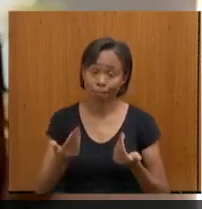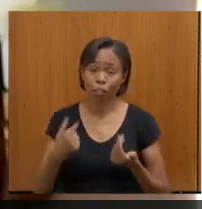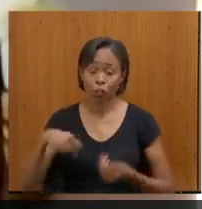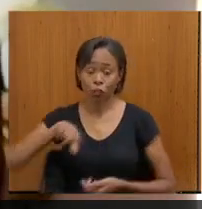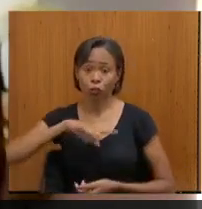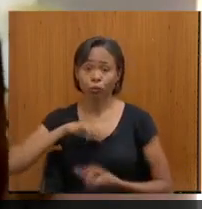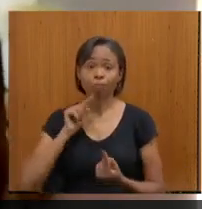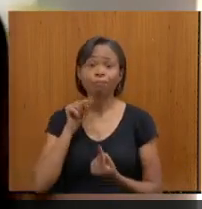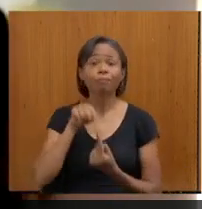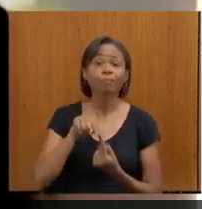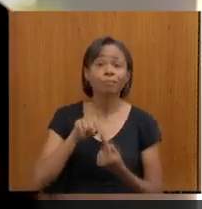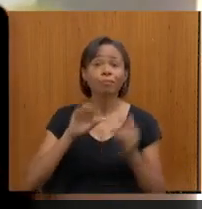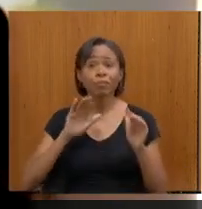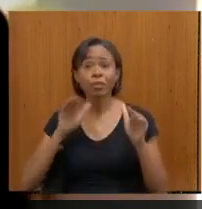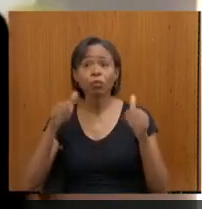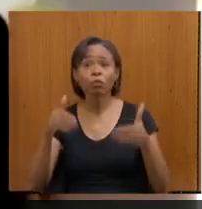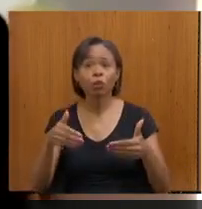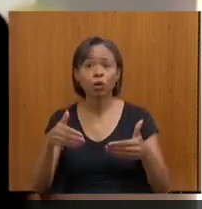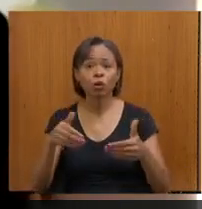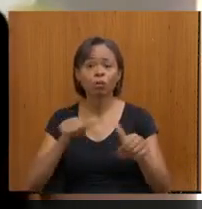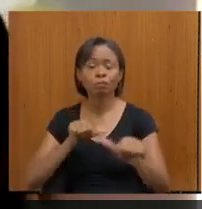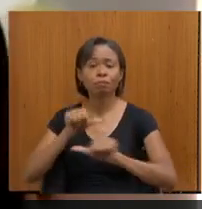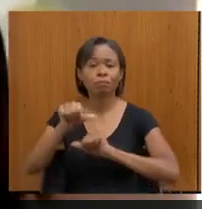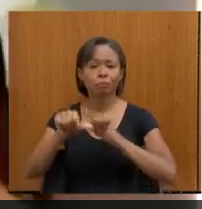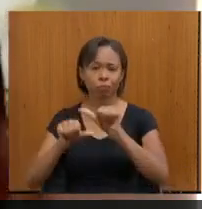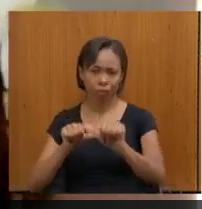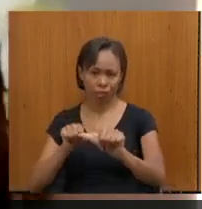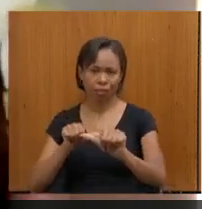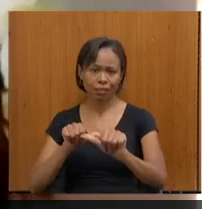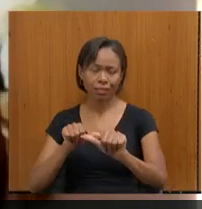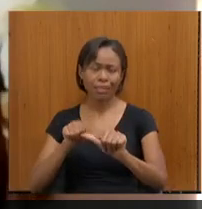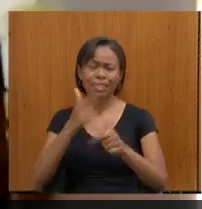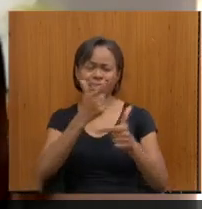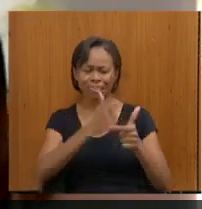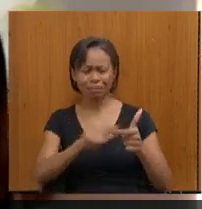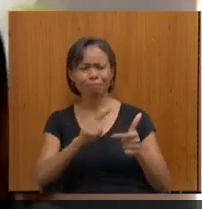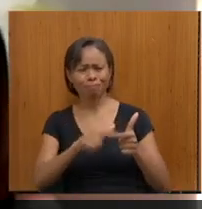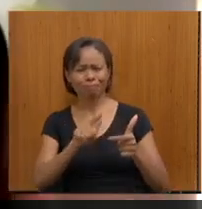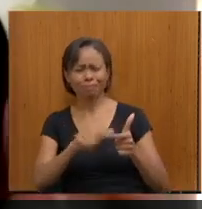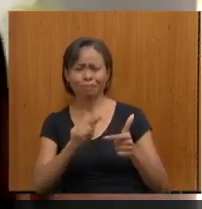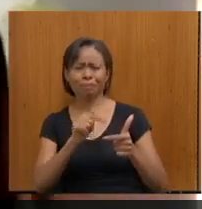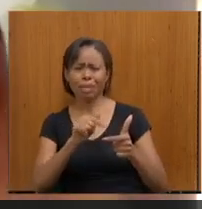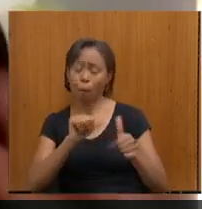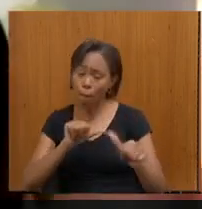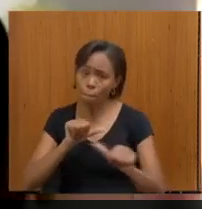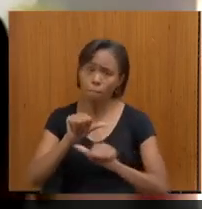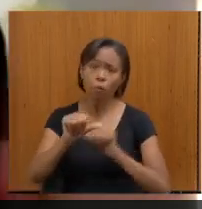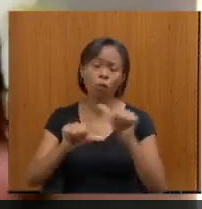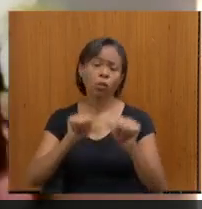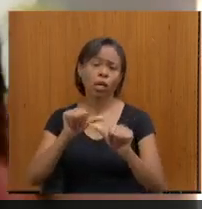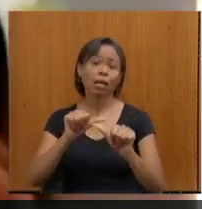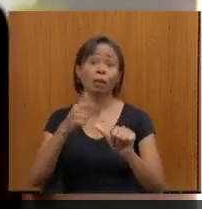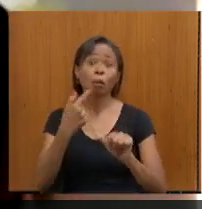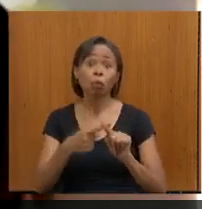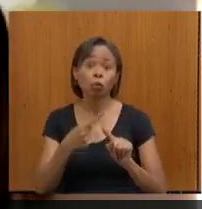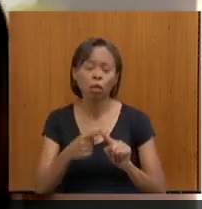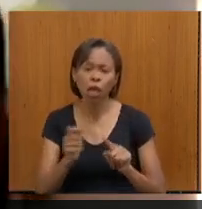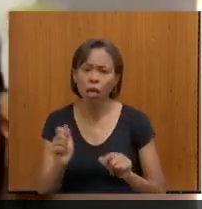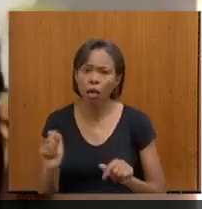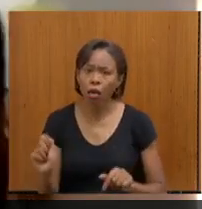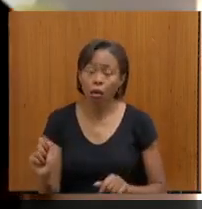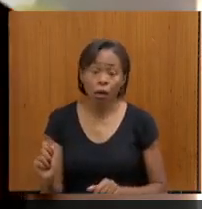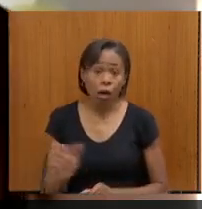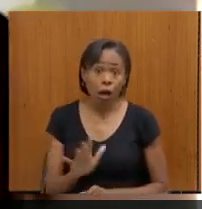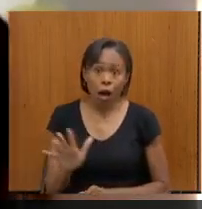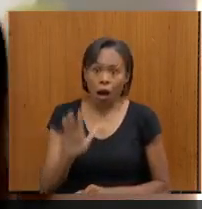pedir transformar essa enorme dor de cabeça de alto custo porque tem município